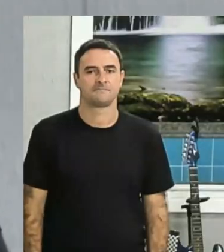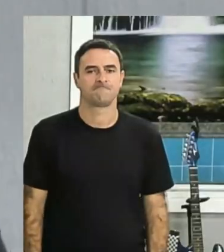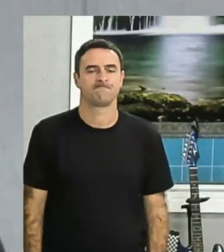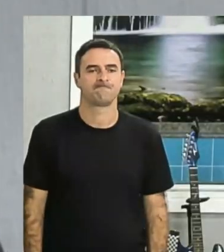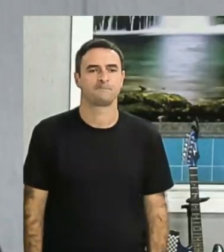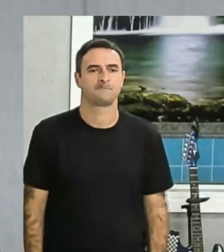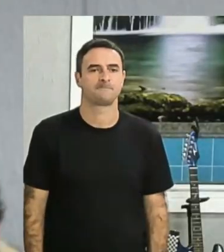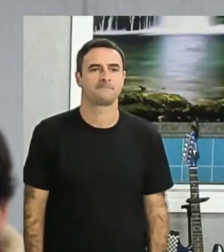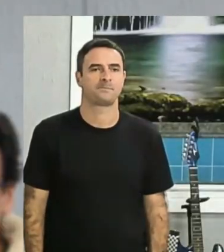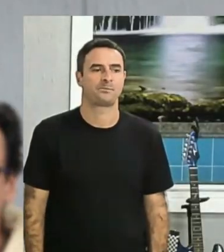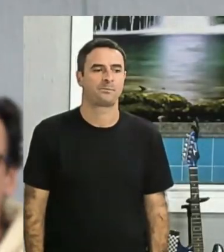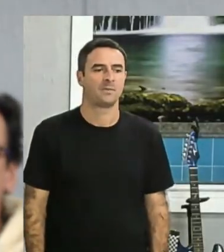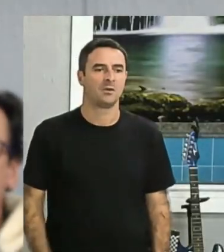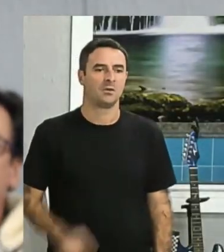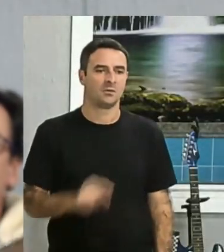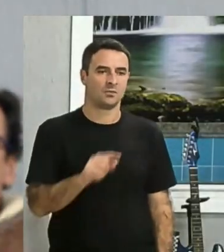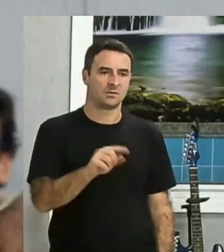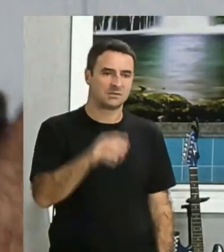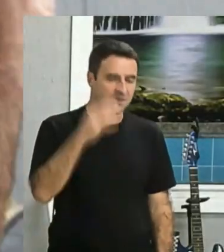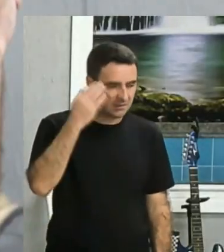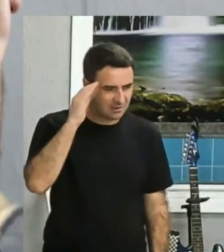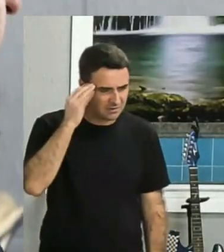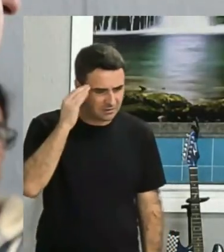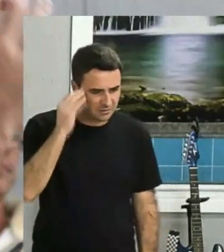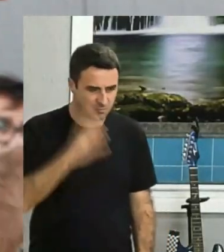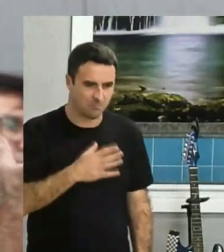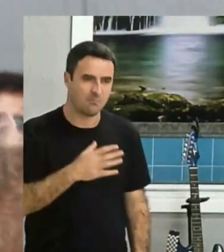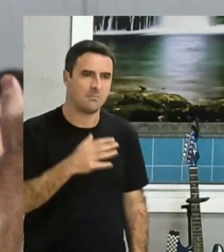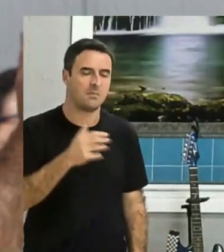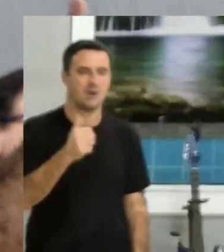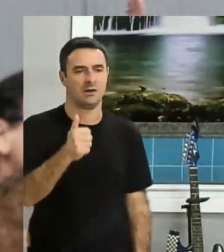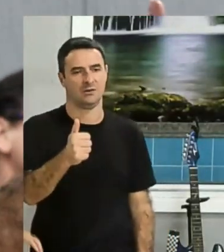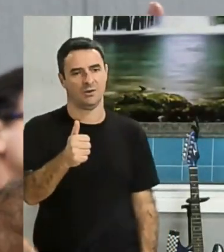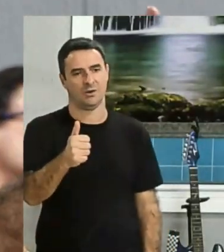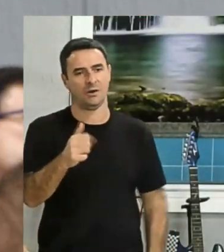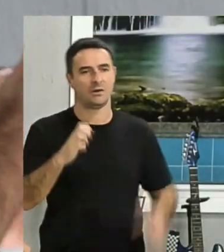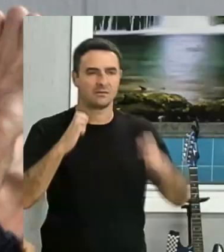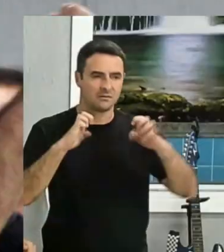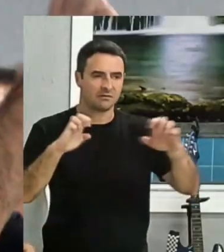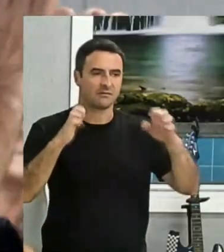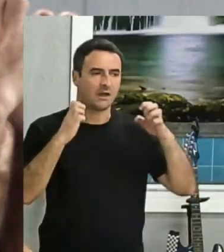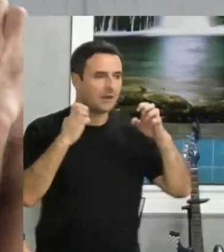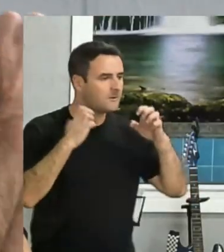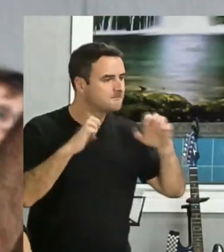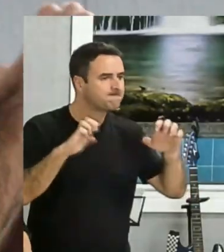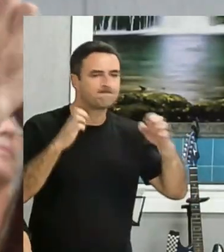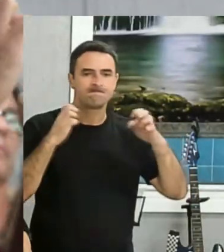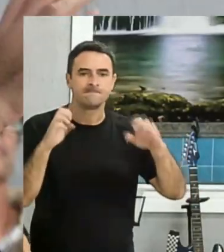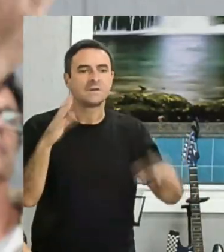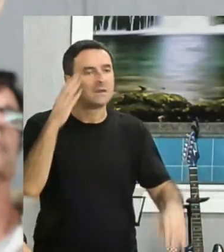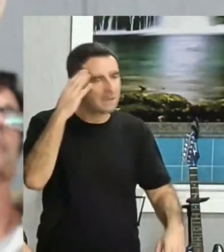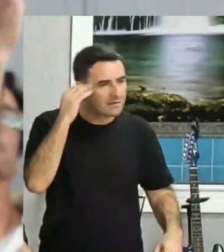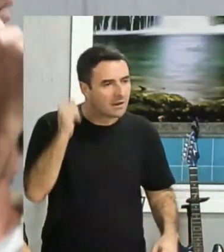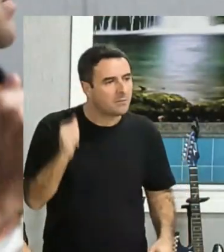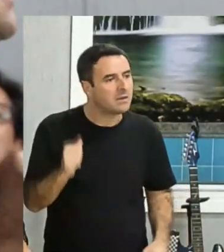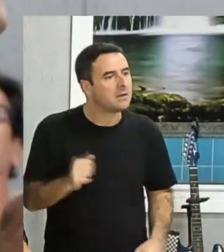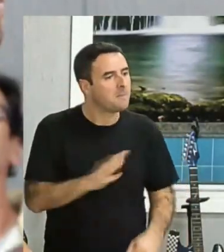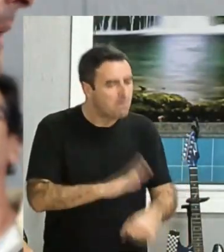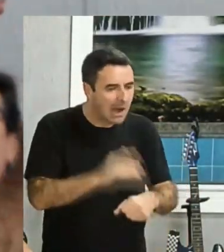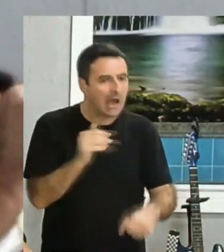Quem sabe você tem entendido um pouco melhor a respeito do Evangelho e quer saber mais um